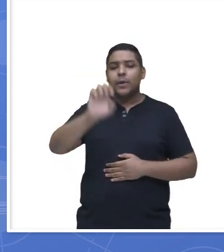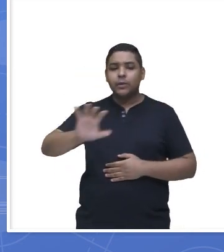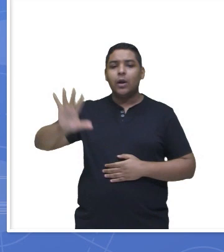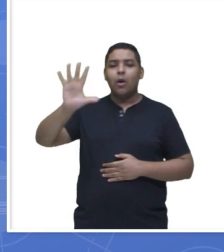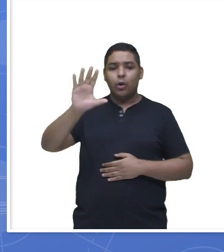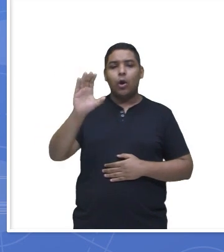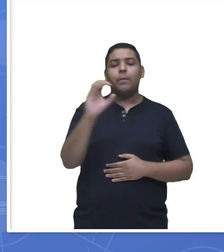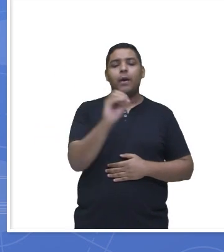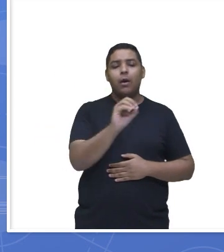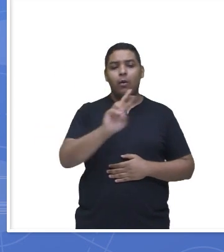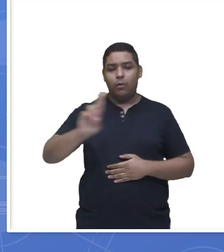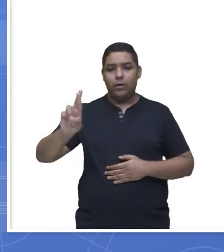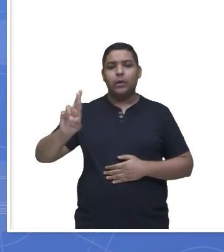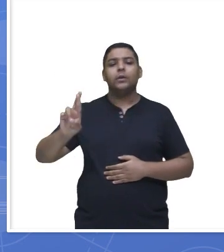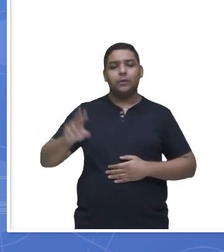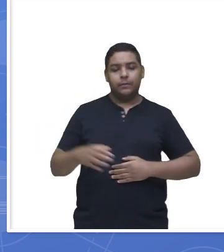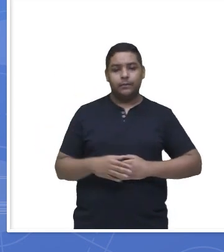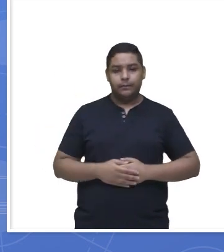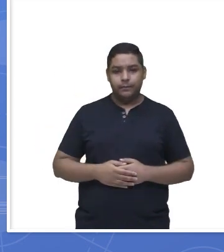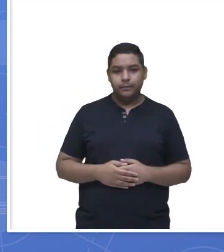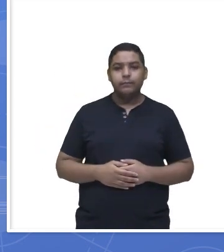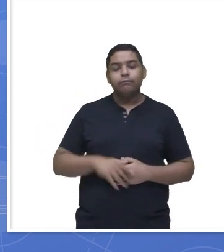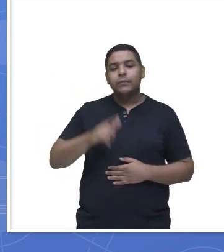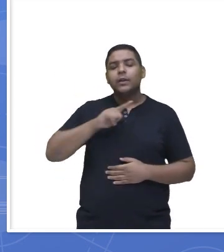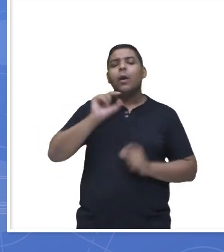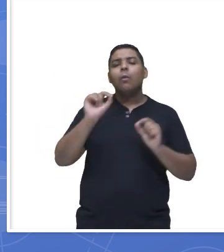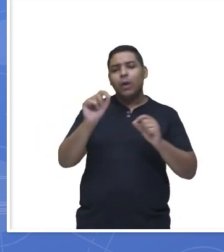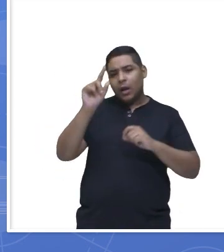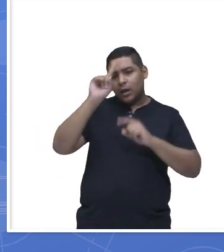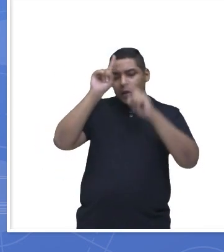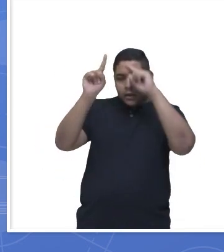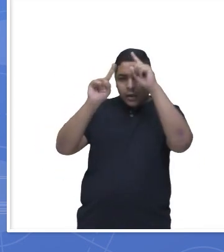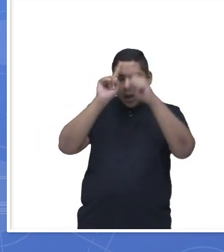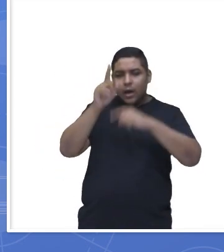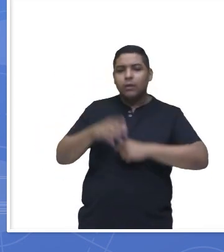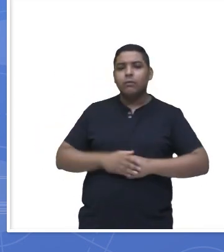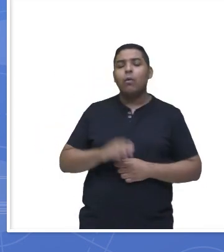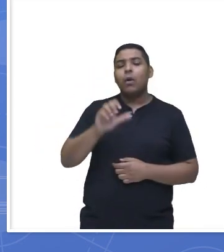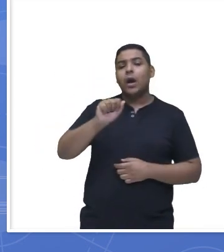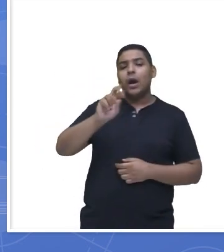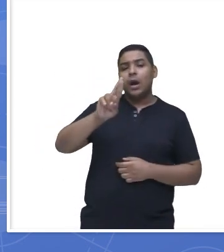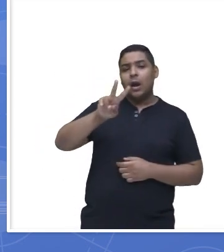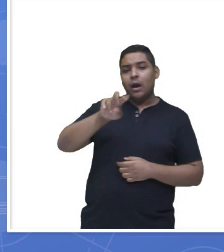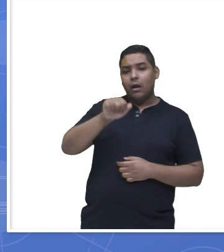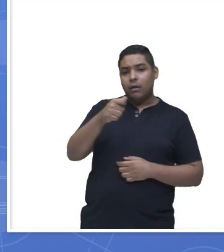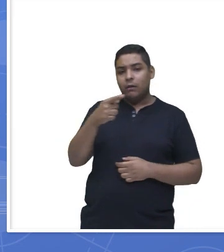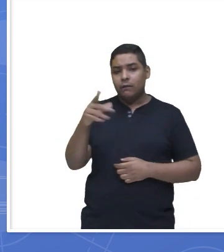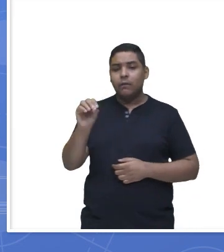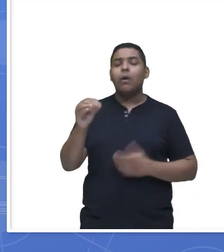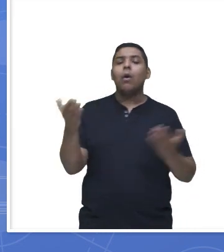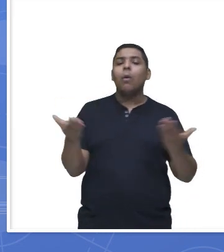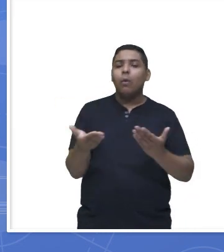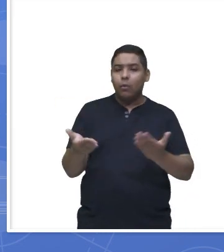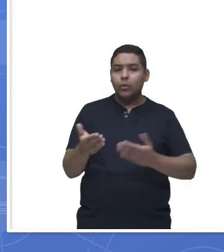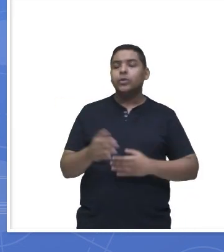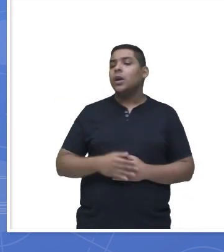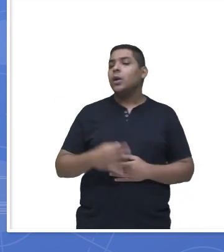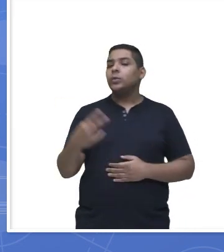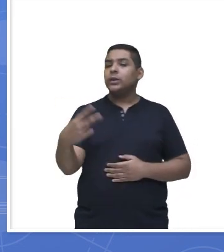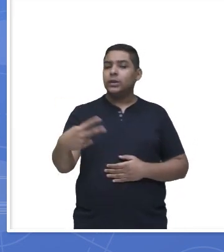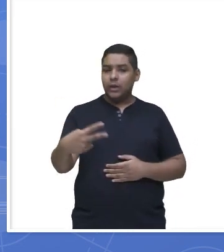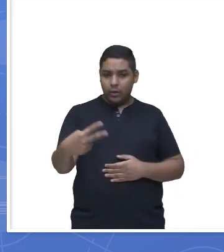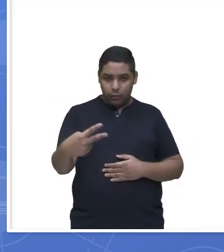Então, a gente vai colocar, tem na ideia que o carvão hoje é a segunda fonte